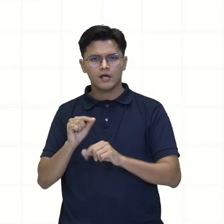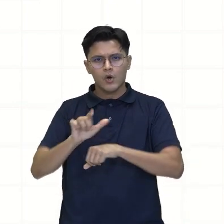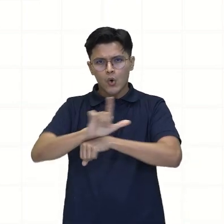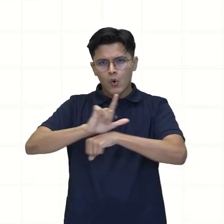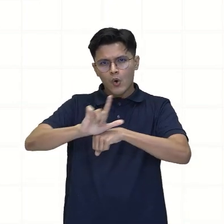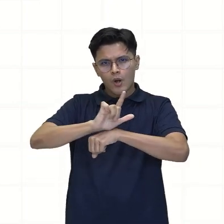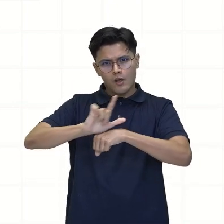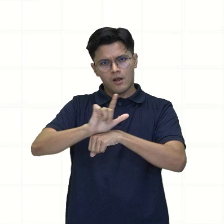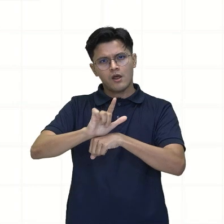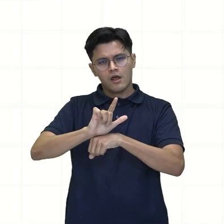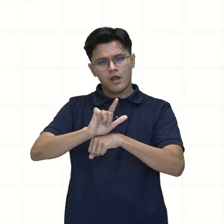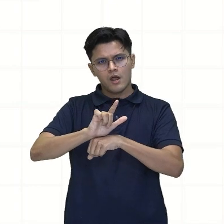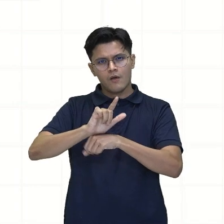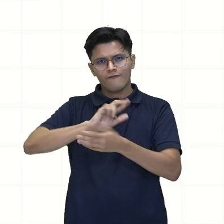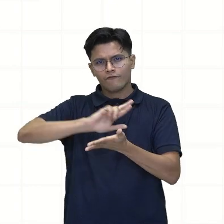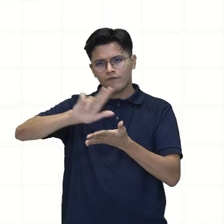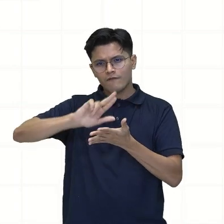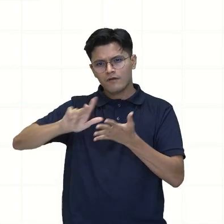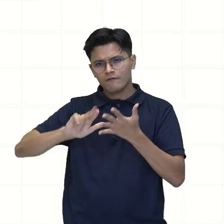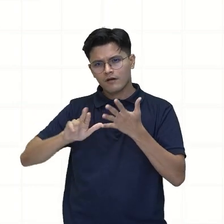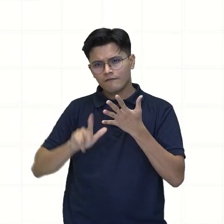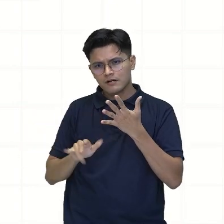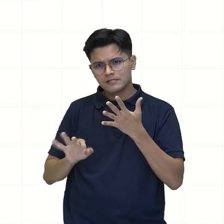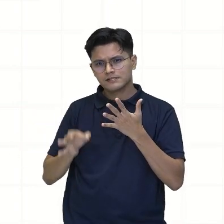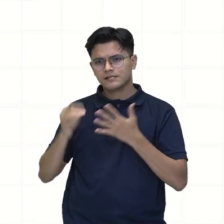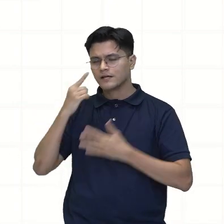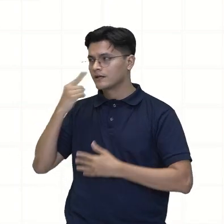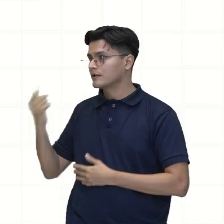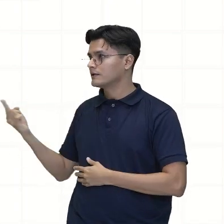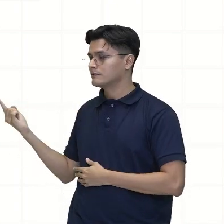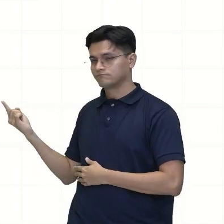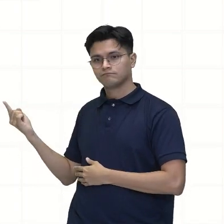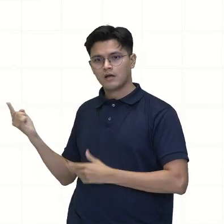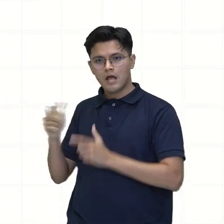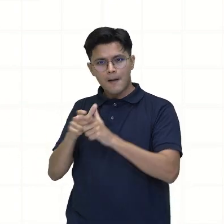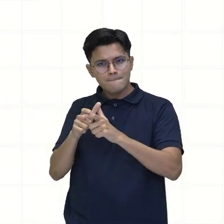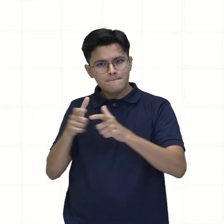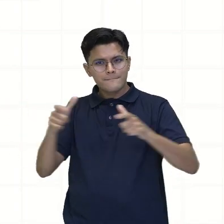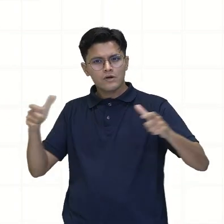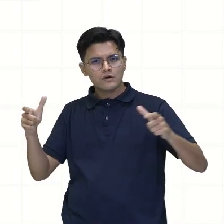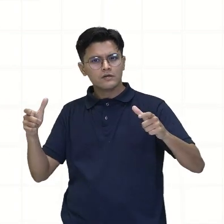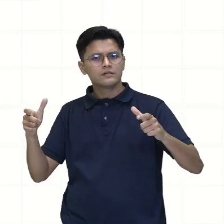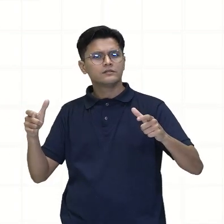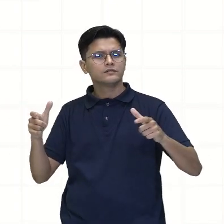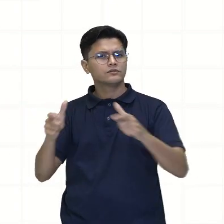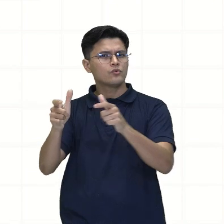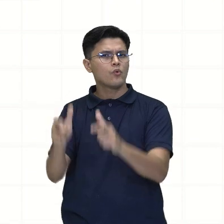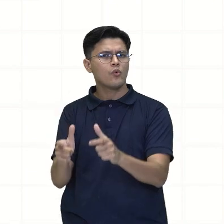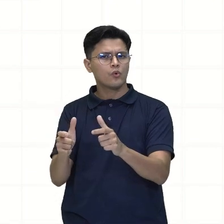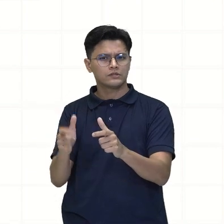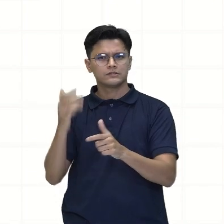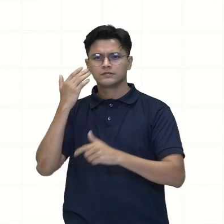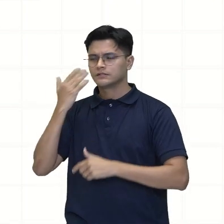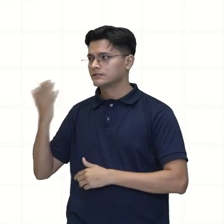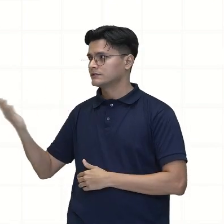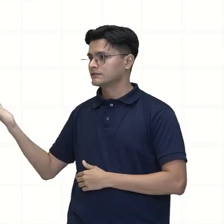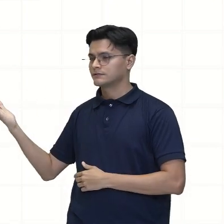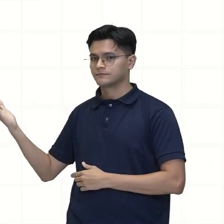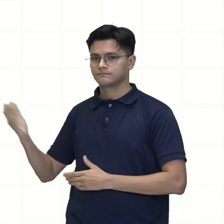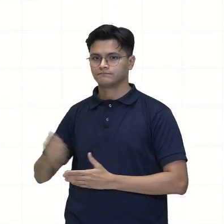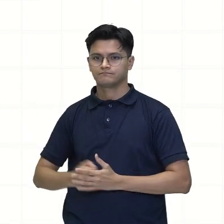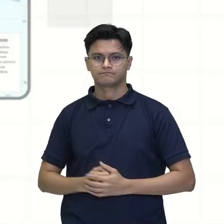os estabelecimentos, observem que a maior concentração dos